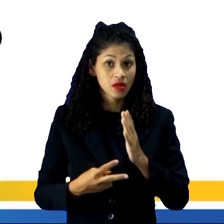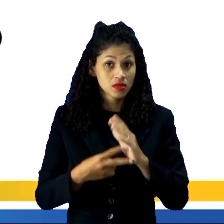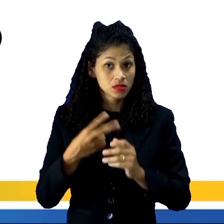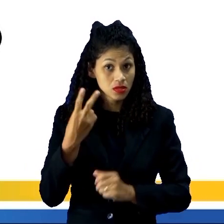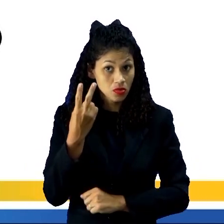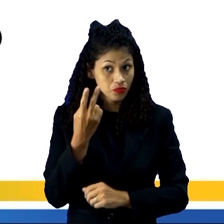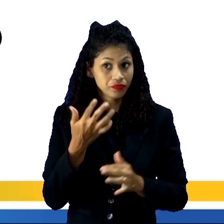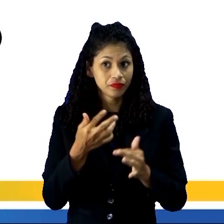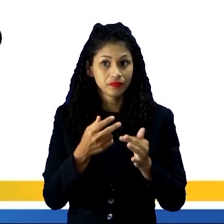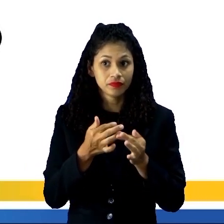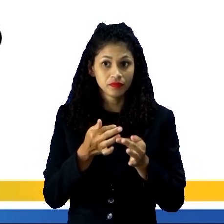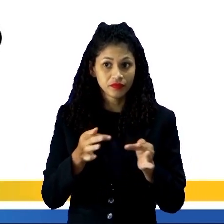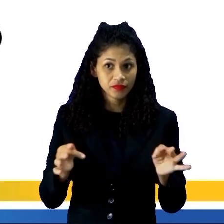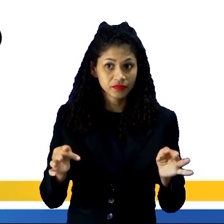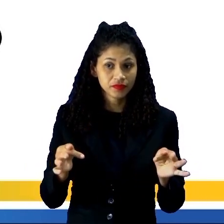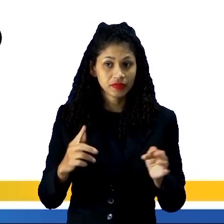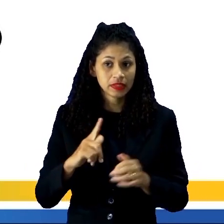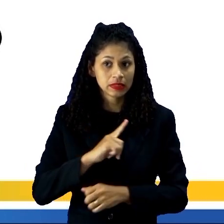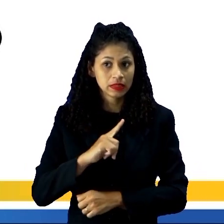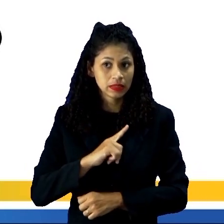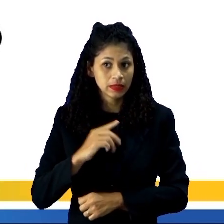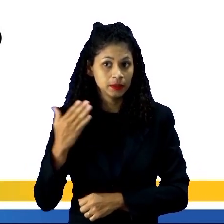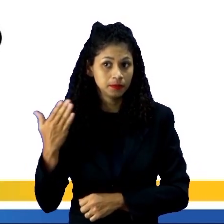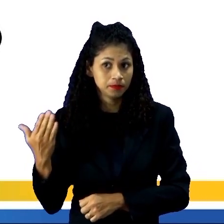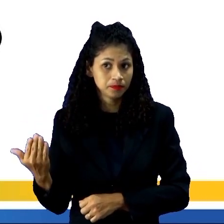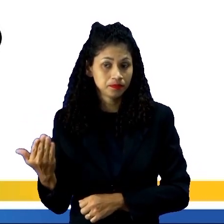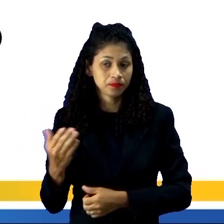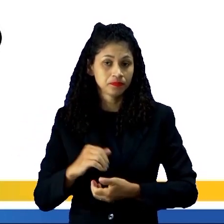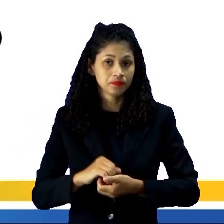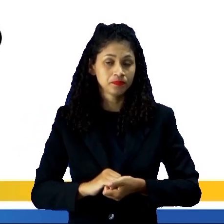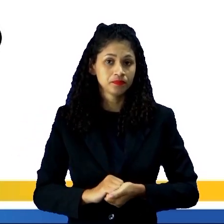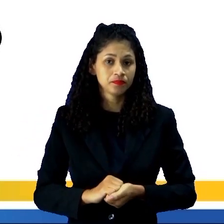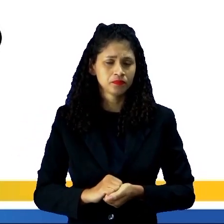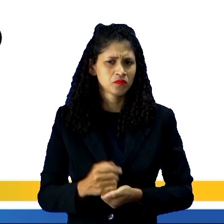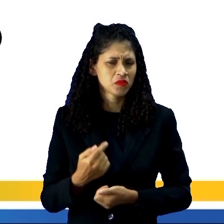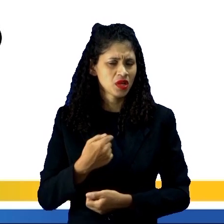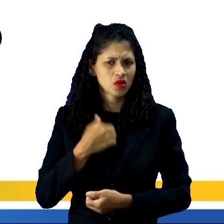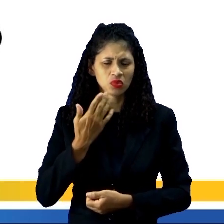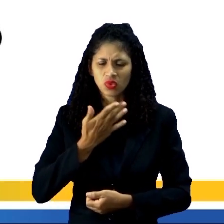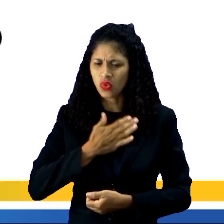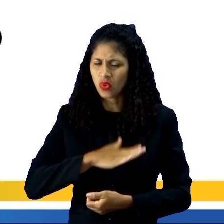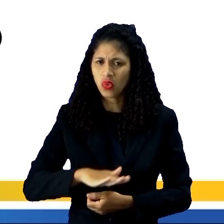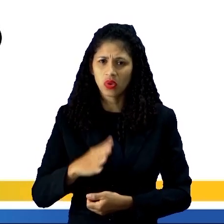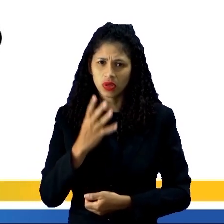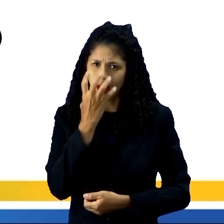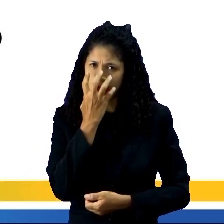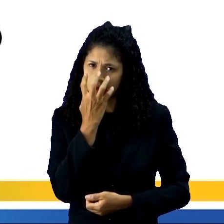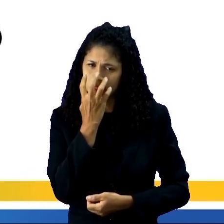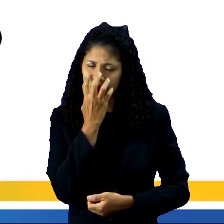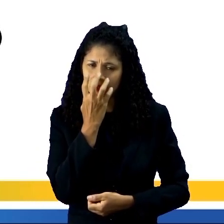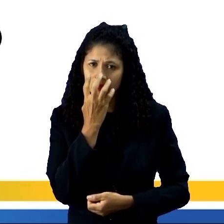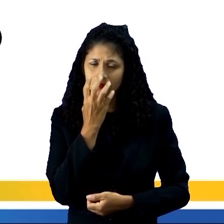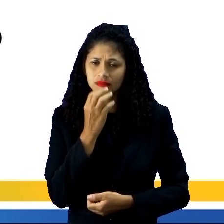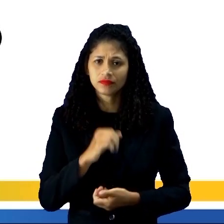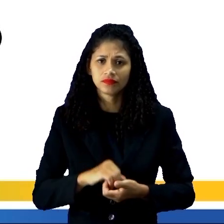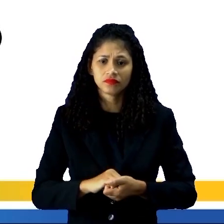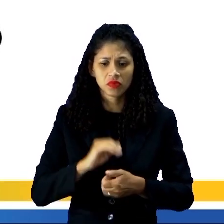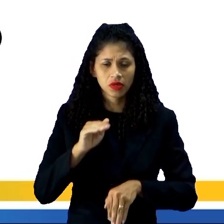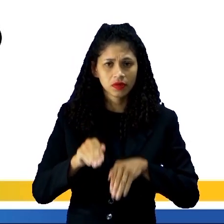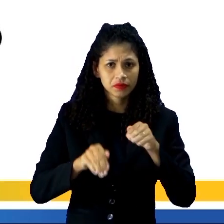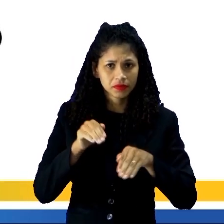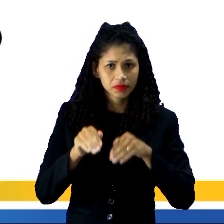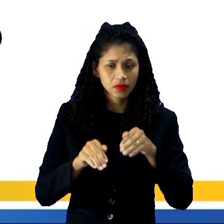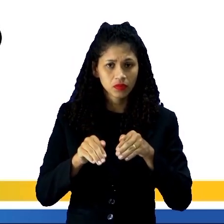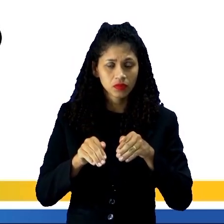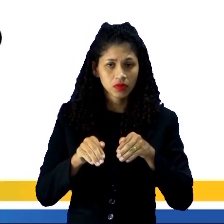frase, nós temos I don't like dogs that dig the garden. Eu não gosto de cachorros que